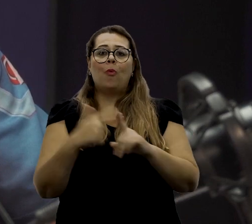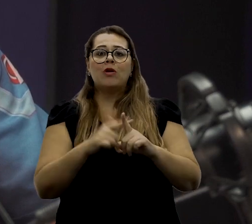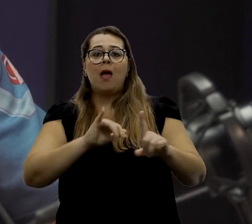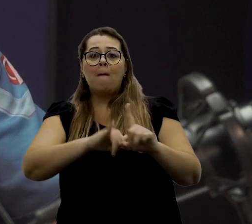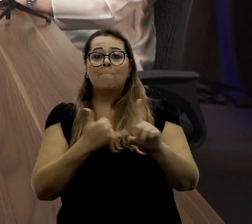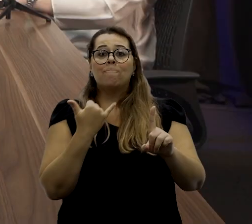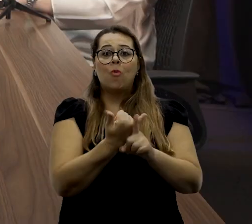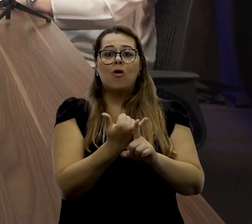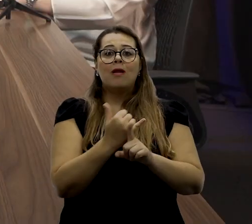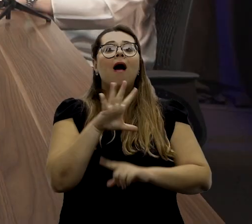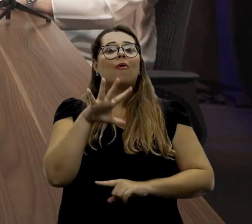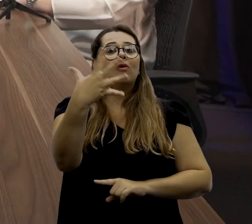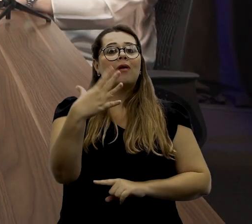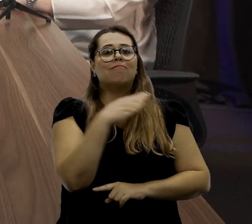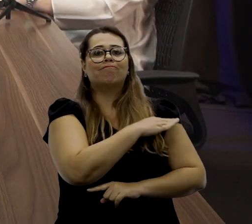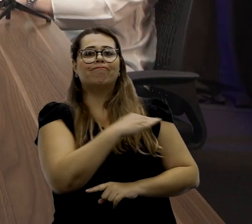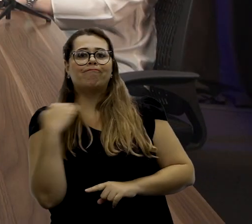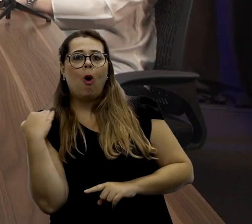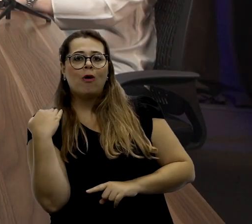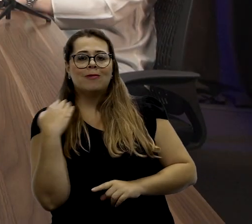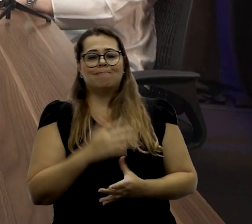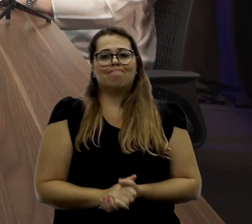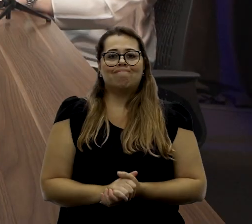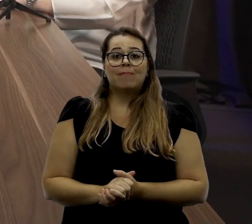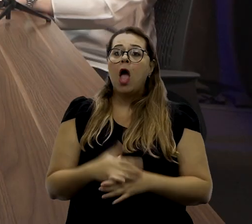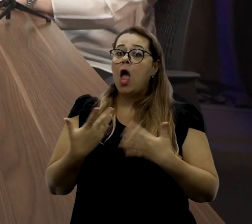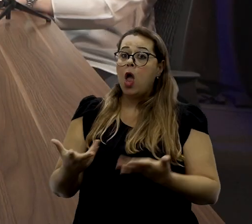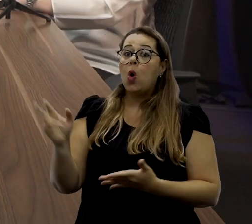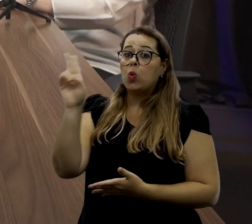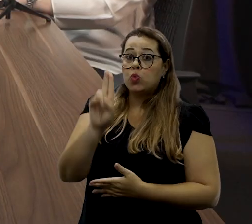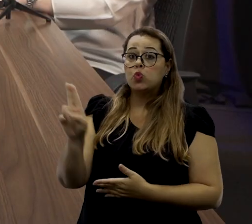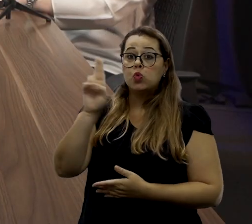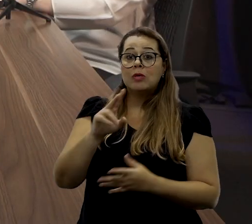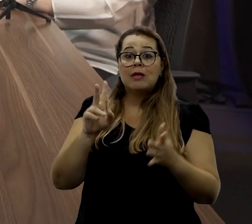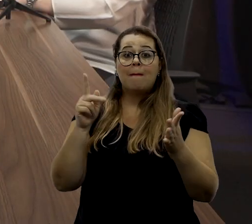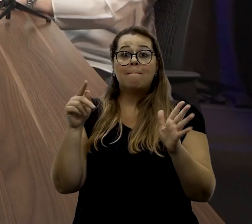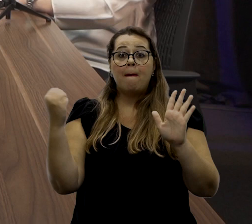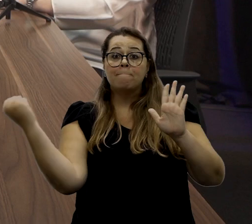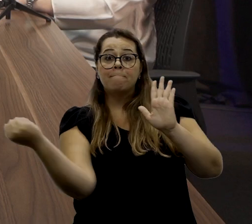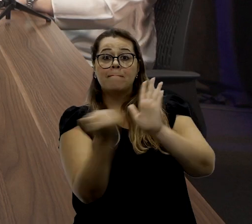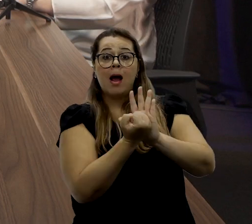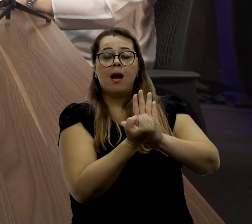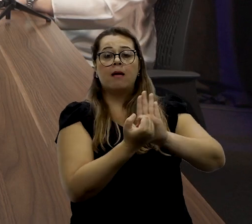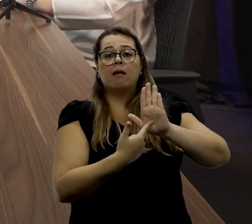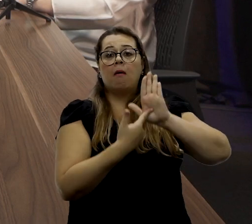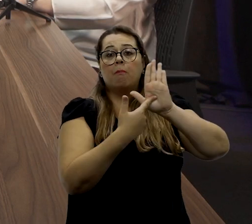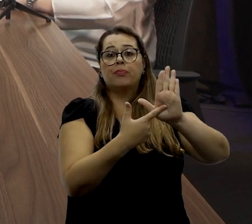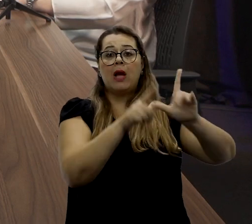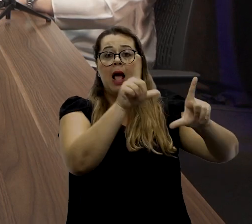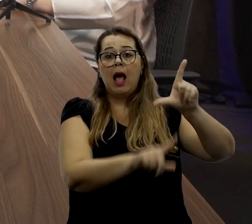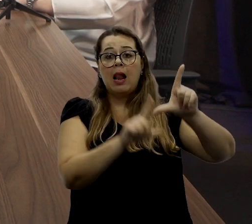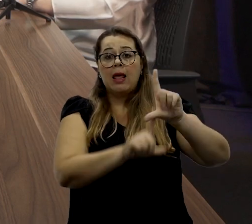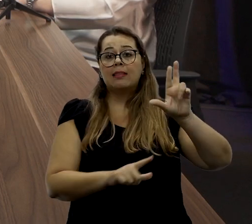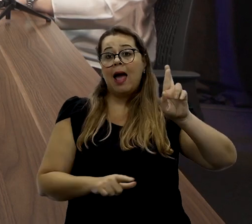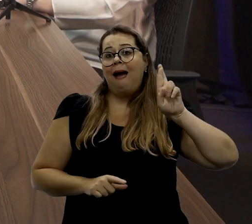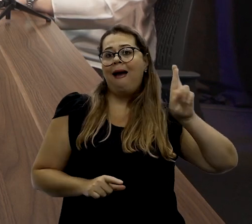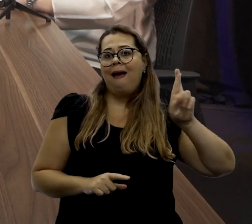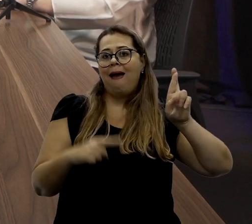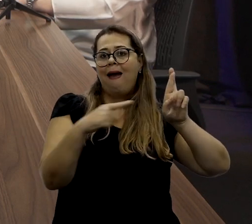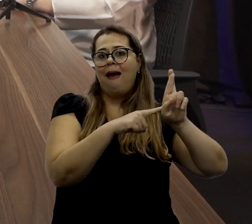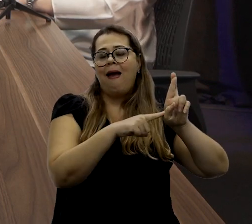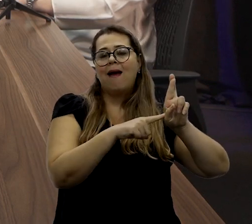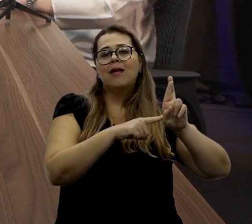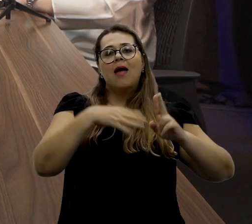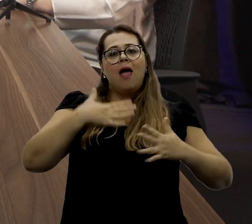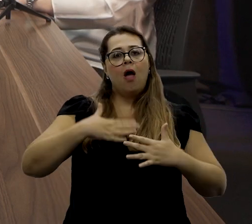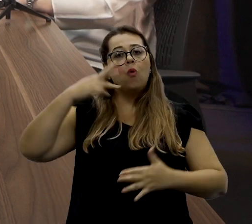aprender a respeitar. Eu costumo usar a camisa do R, né? R de Ronilson Guerreiro, R de resiliência, cair, levantar, sacudir a poeira, dar a volta